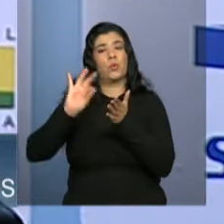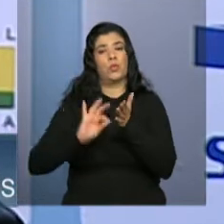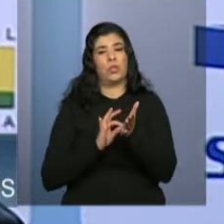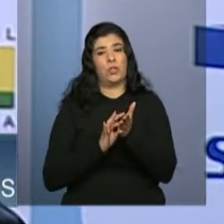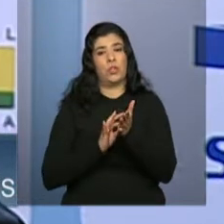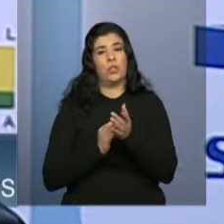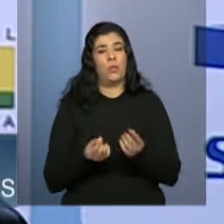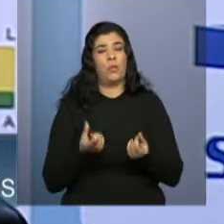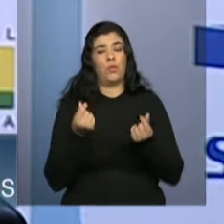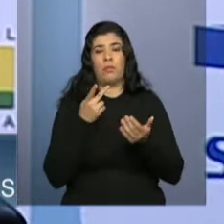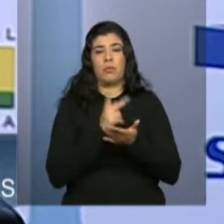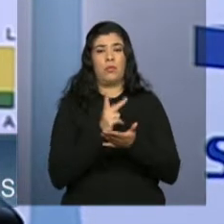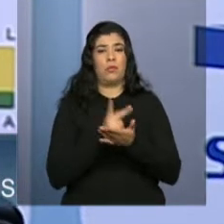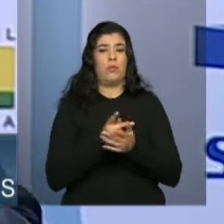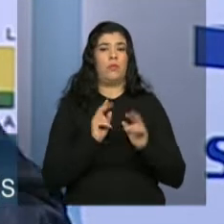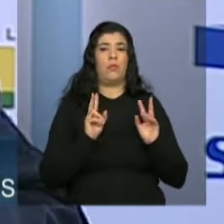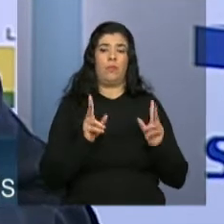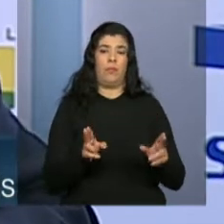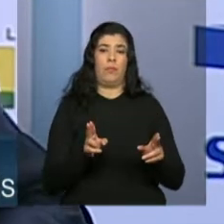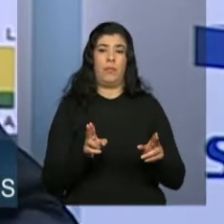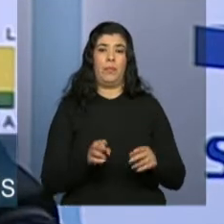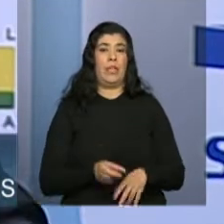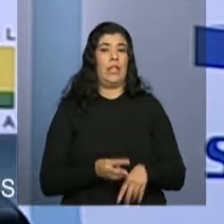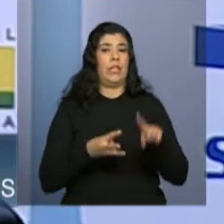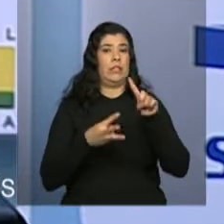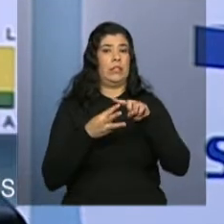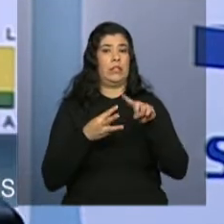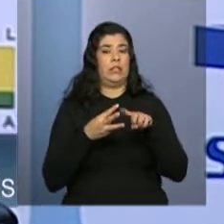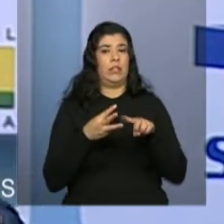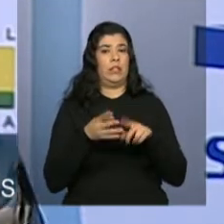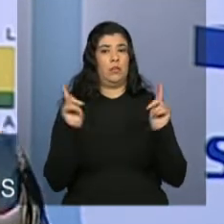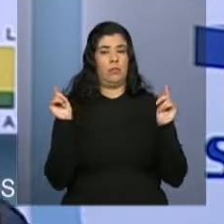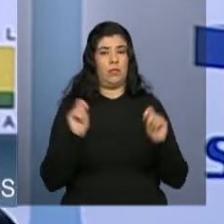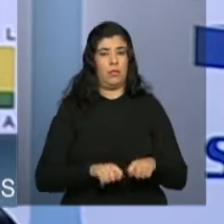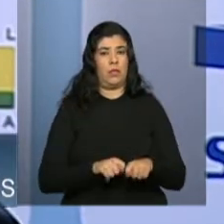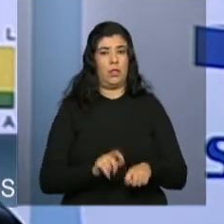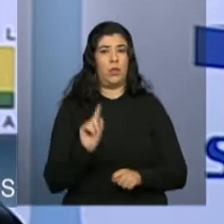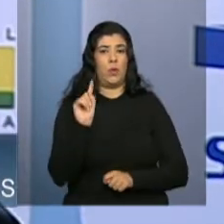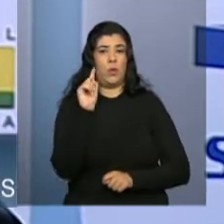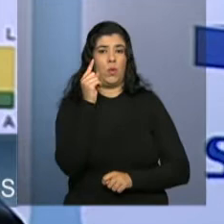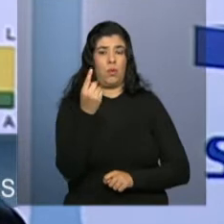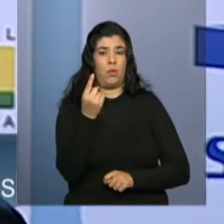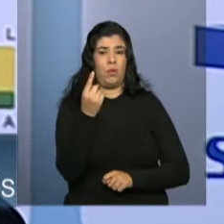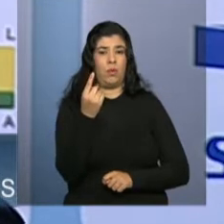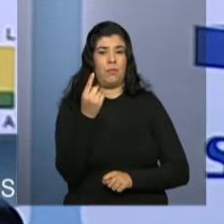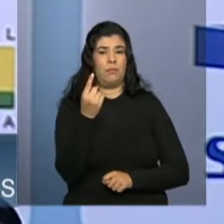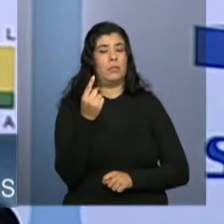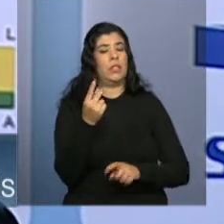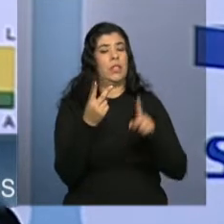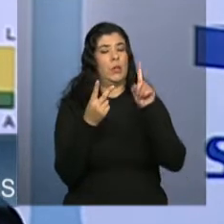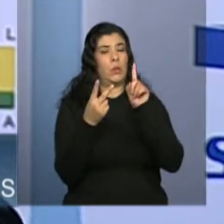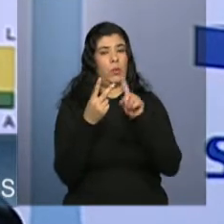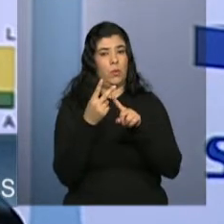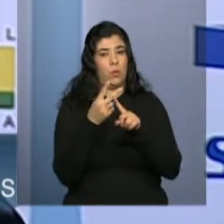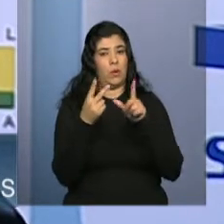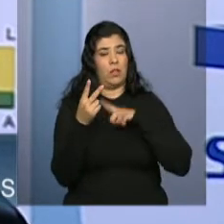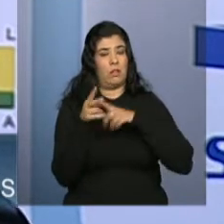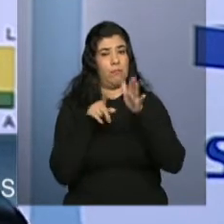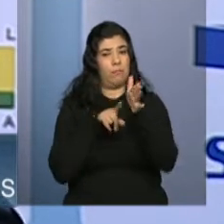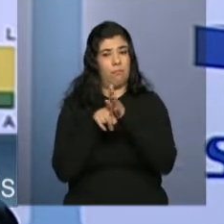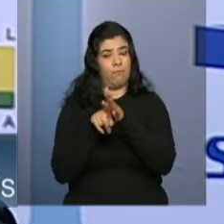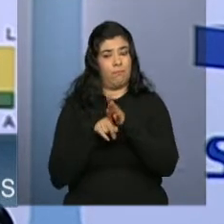preço dele fica o mesmo fechado de três possibilidades do medicamento Clone duas passaram a ter análise do